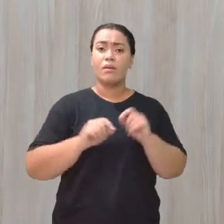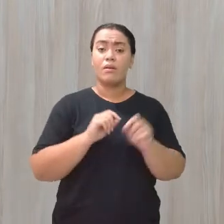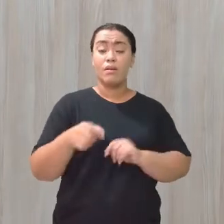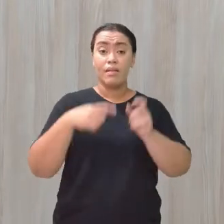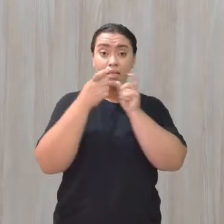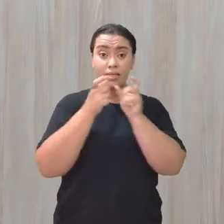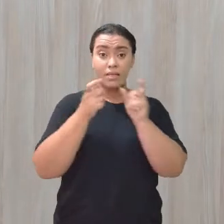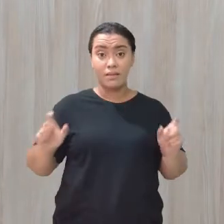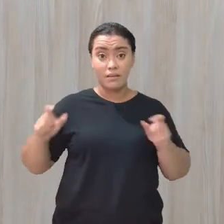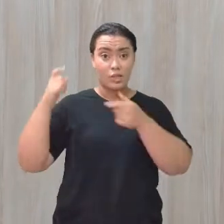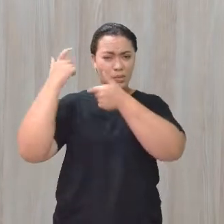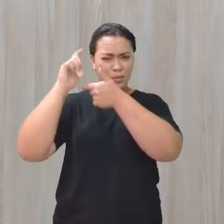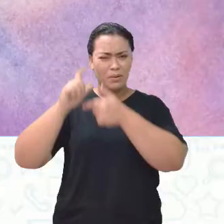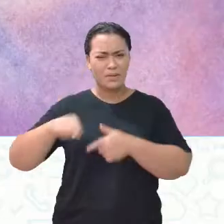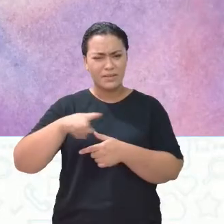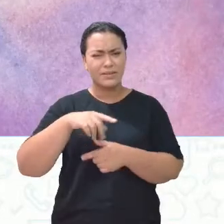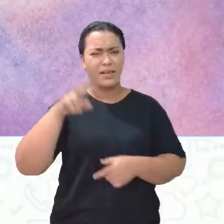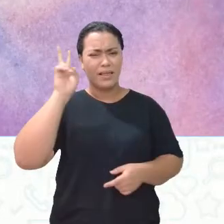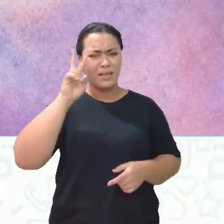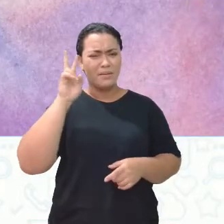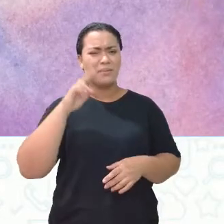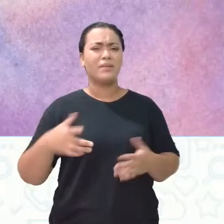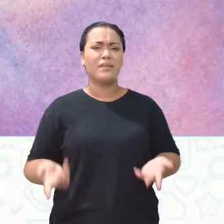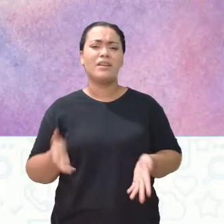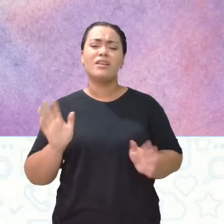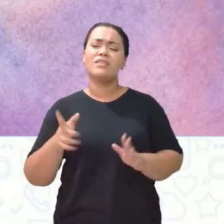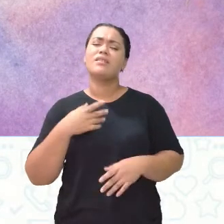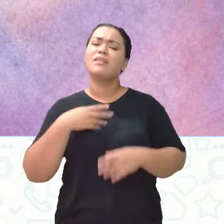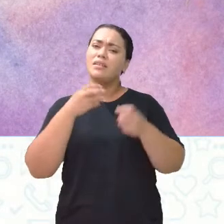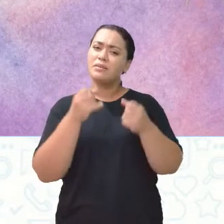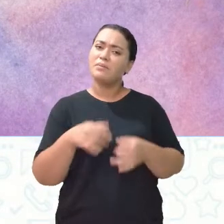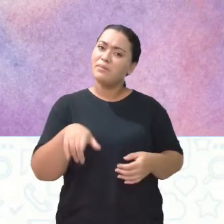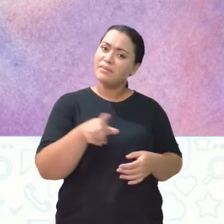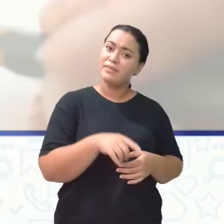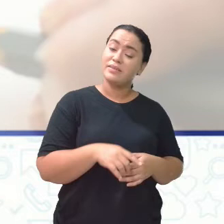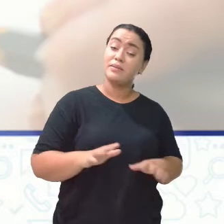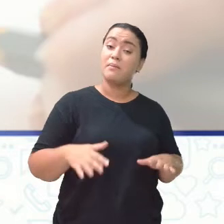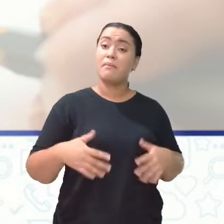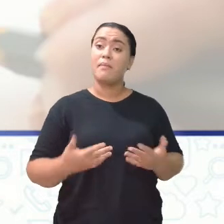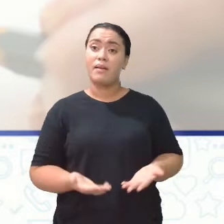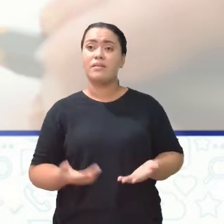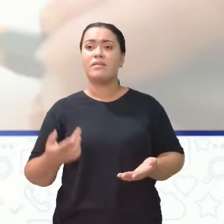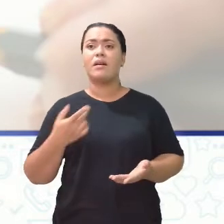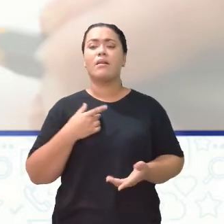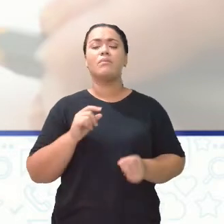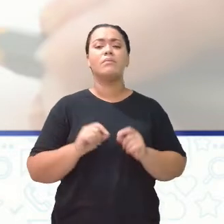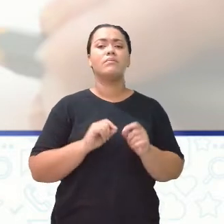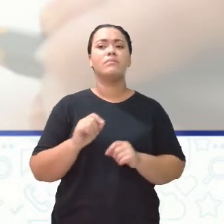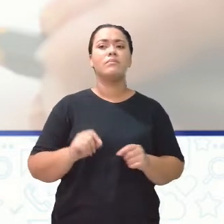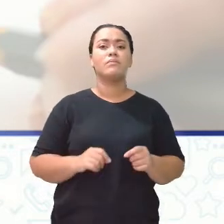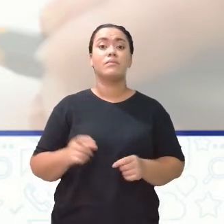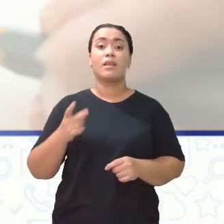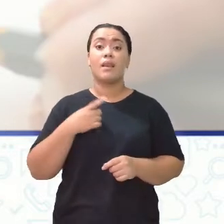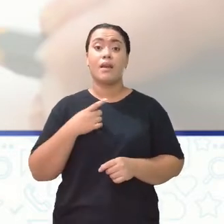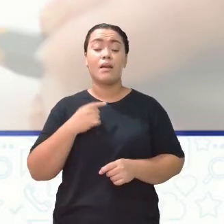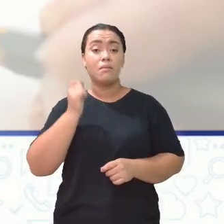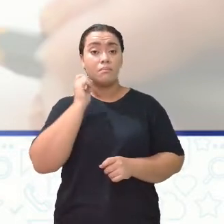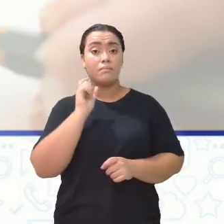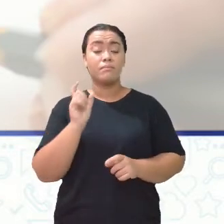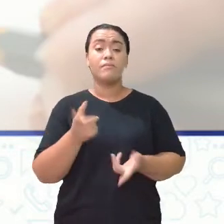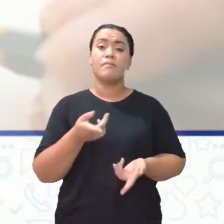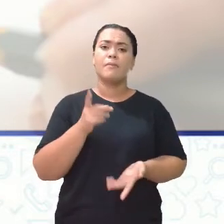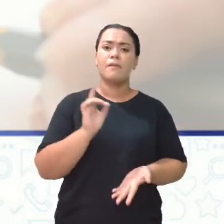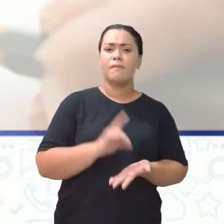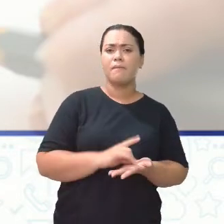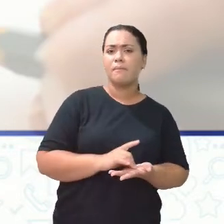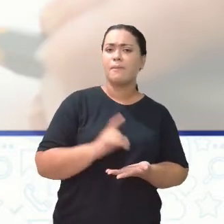ditados populares? Você lembra? Eu acabei falando aqui um pouquinho para vocês. Mas eu trouxe aí algumas afirmações. E eu